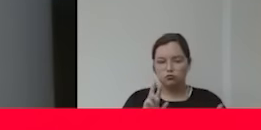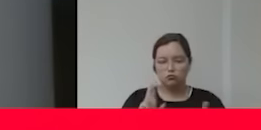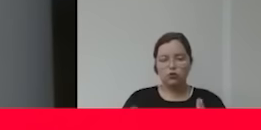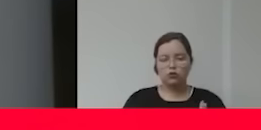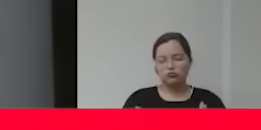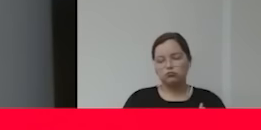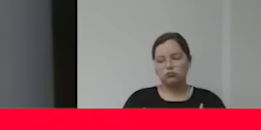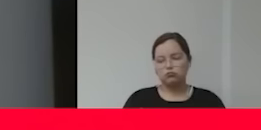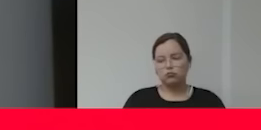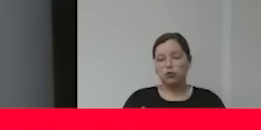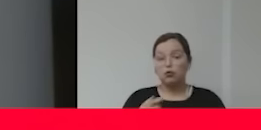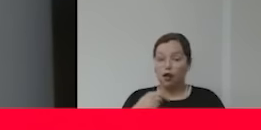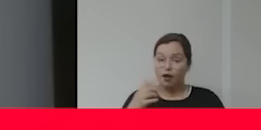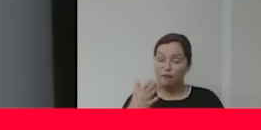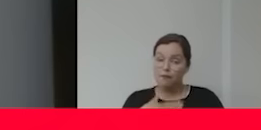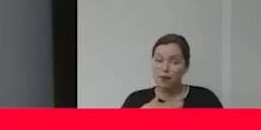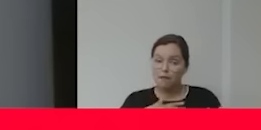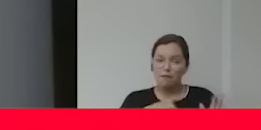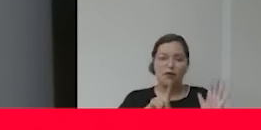por isso existe a Constituição.